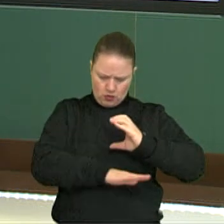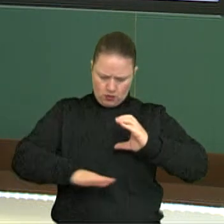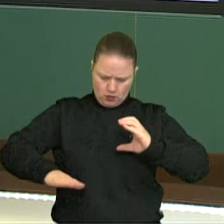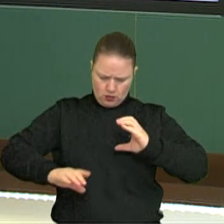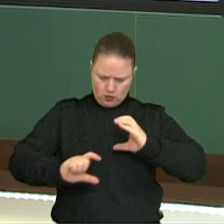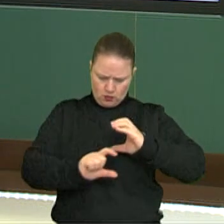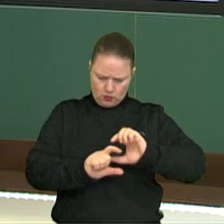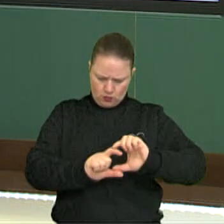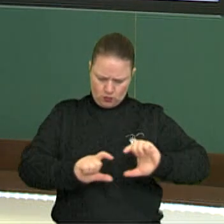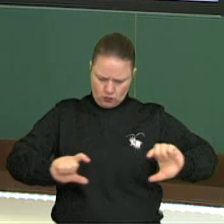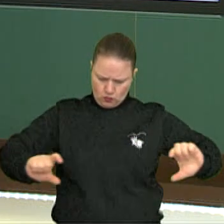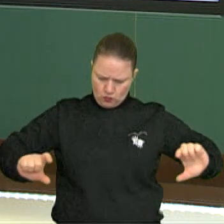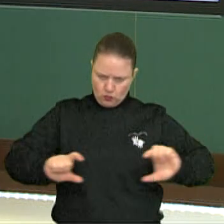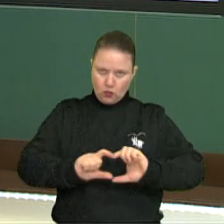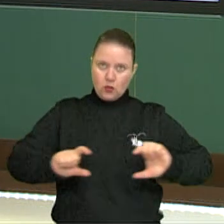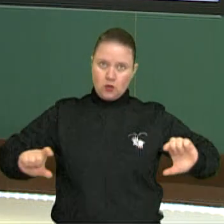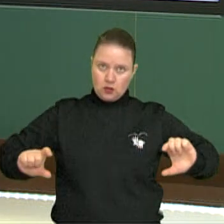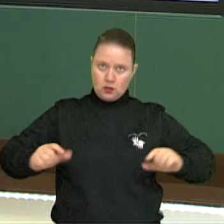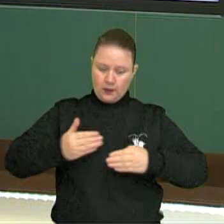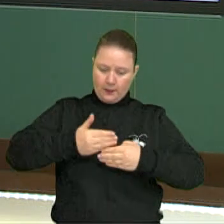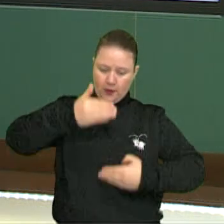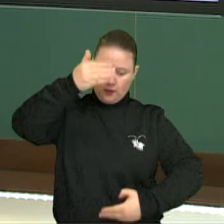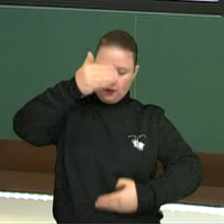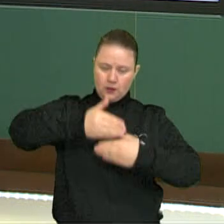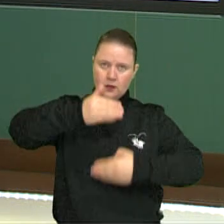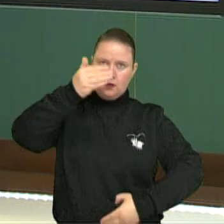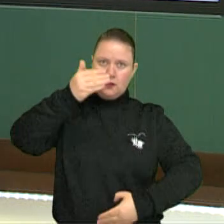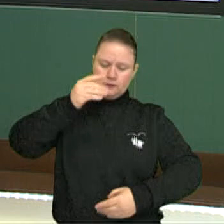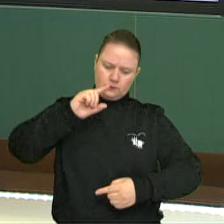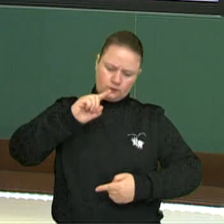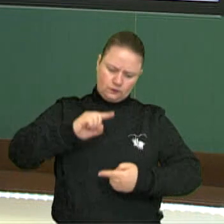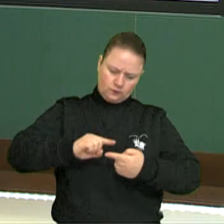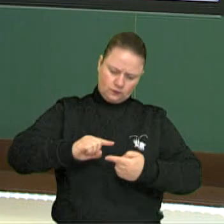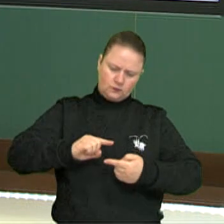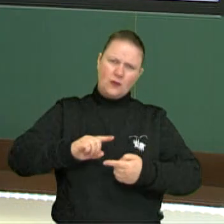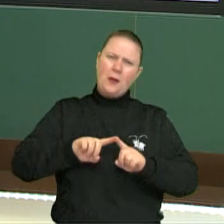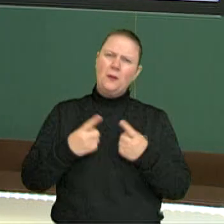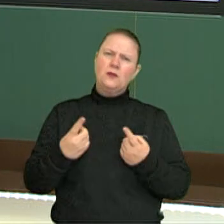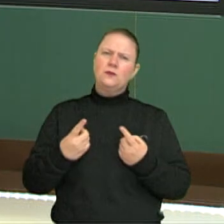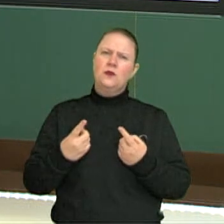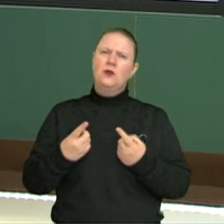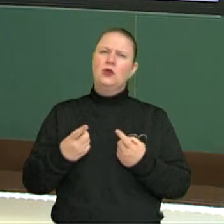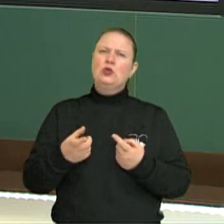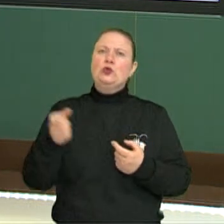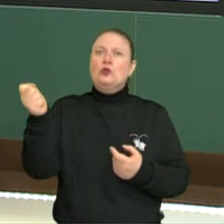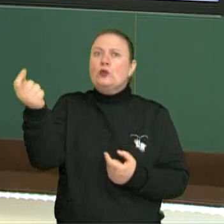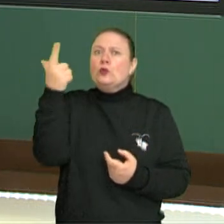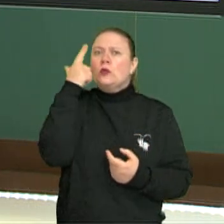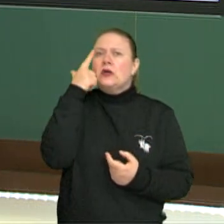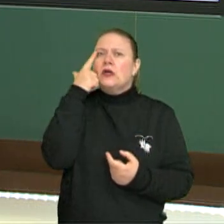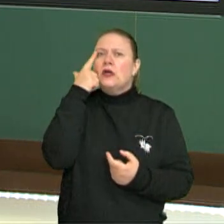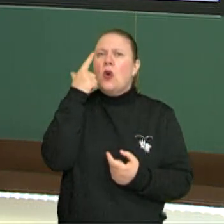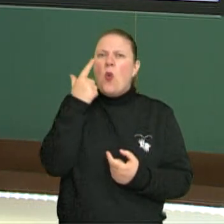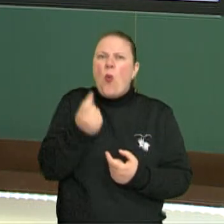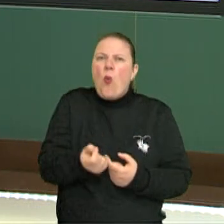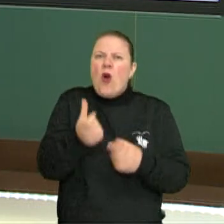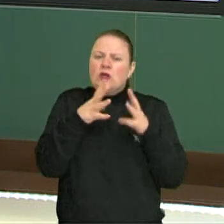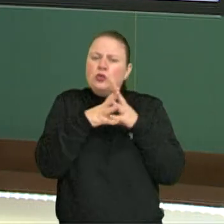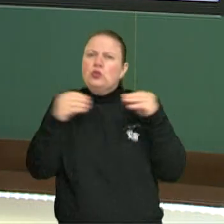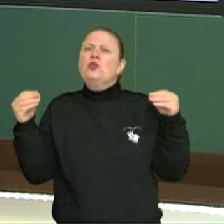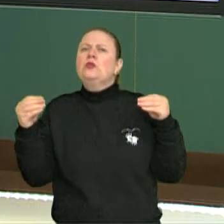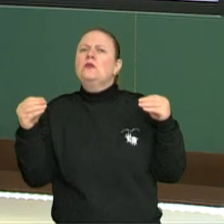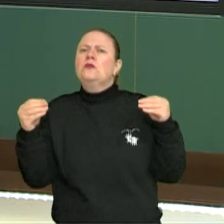esse espaço quase desapareceu por completo. A minha pergunta é, o que irá acontecer